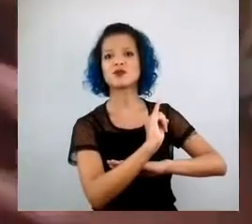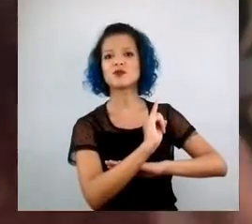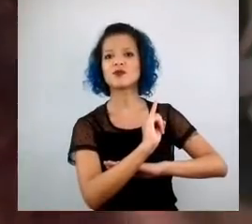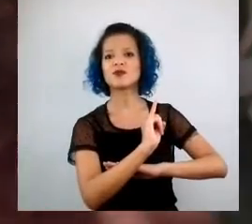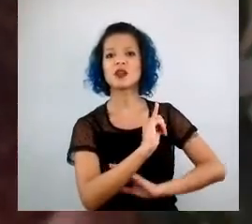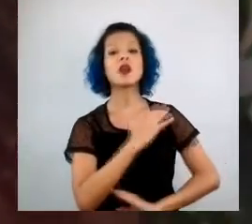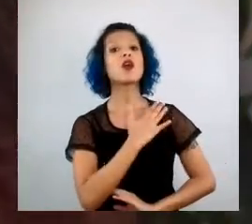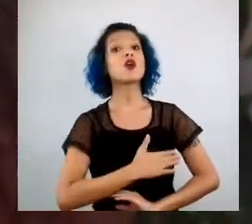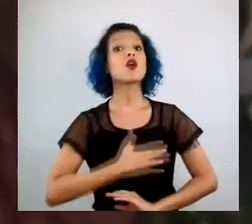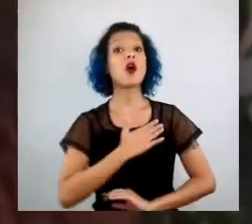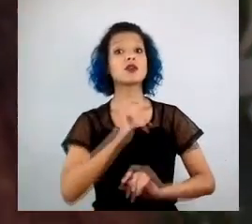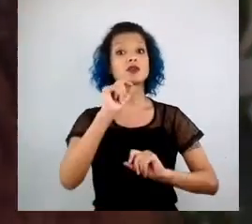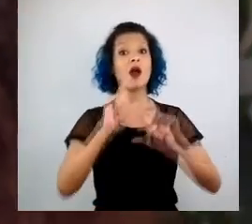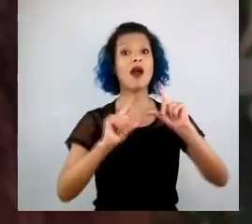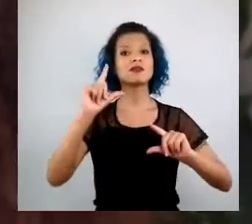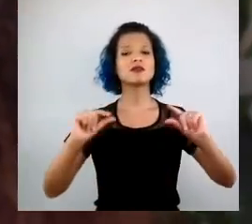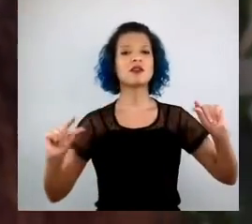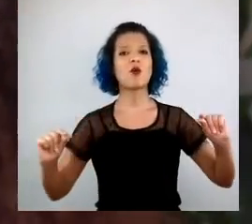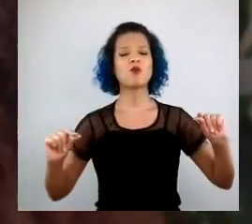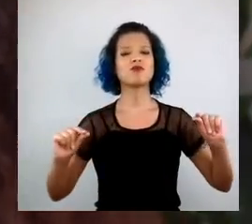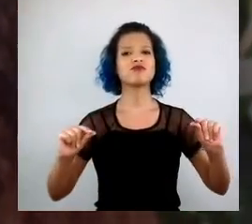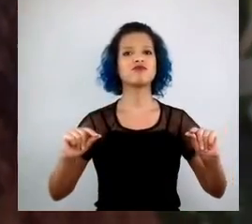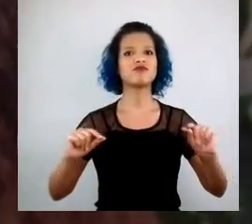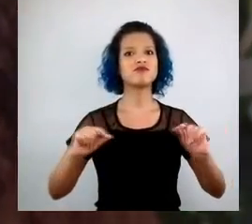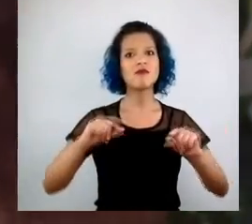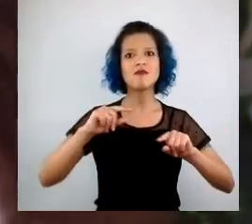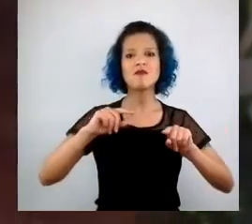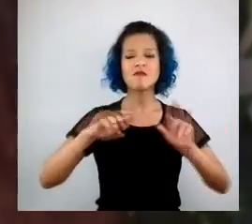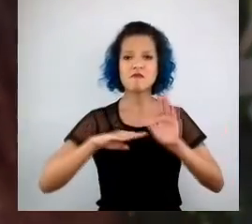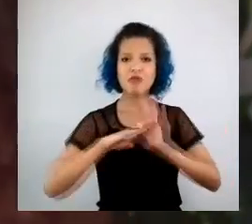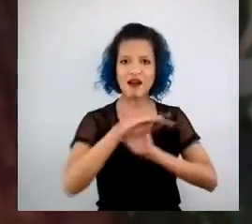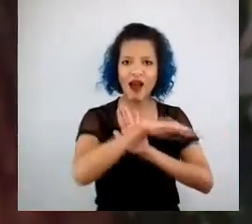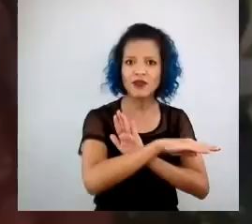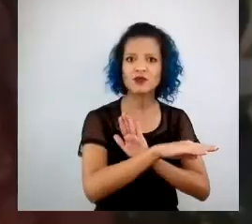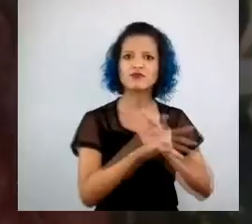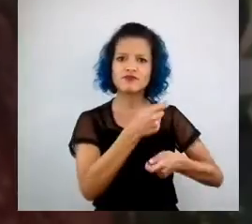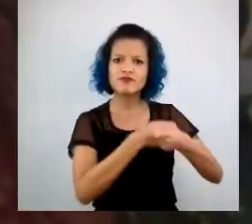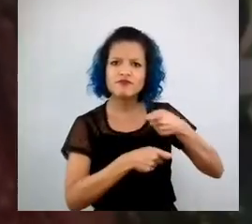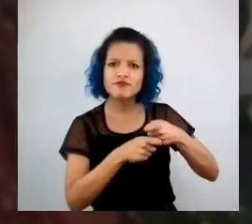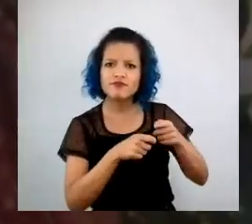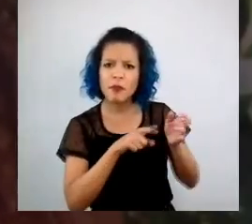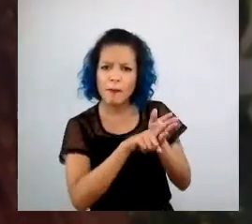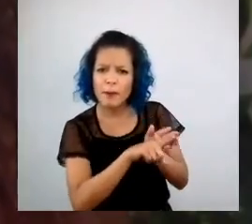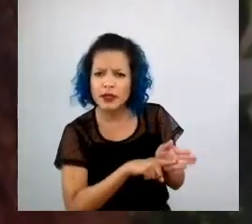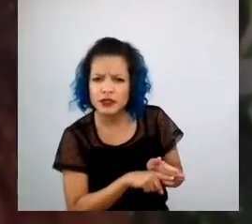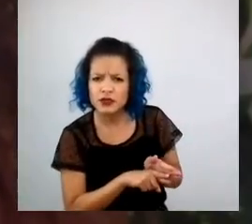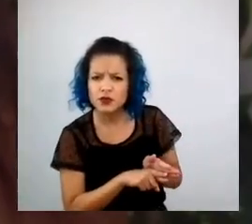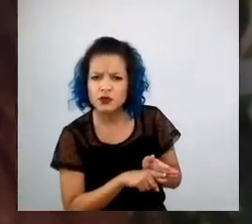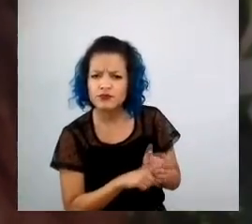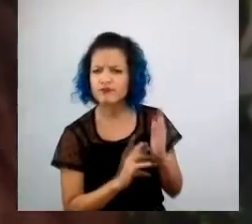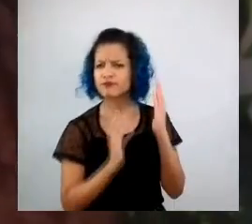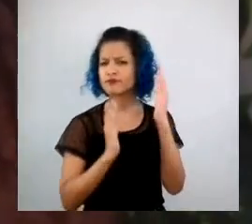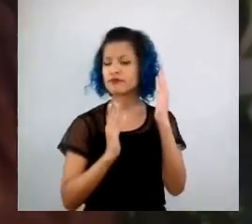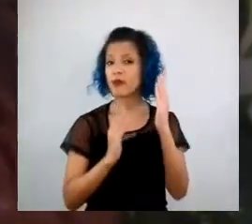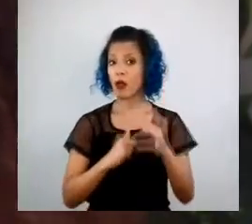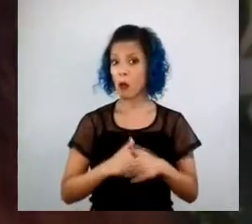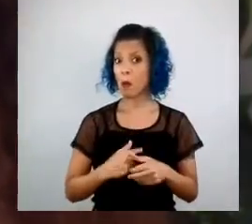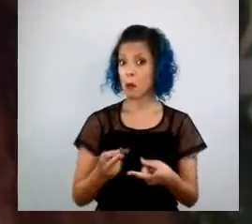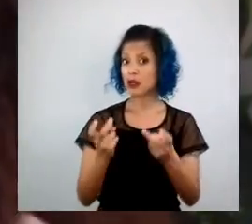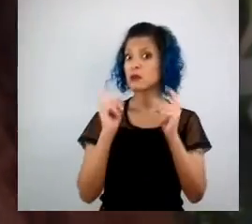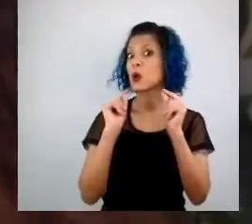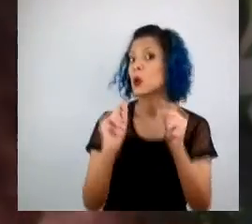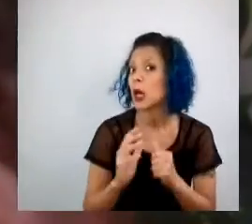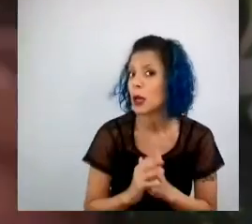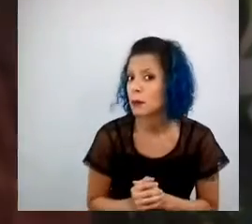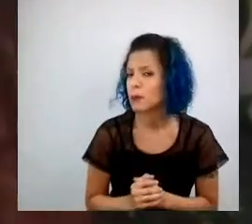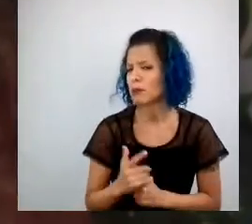então pesquiso o mercado, enfim. E foi interessante perceber que, enquanto a Magazine Luiza,